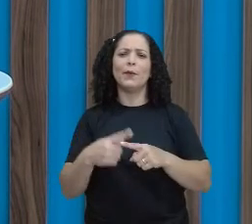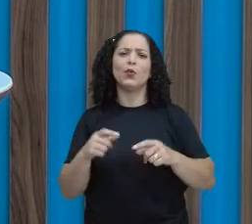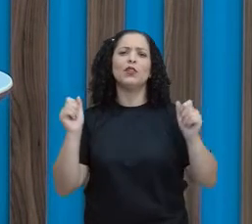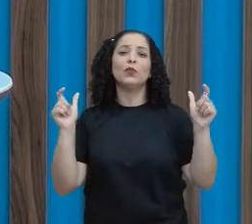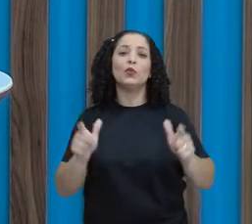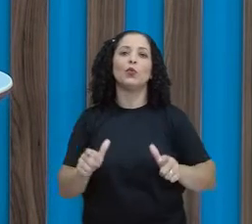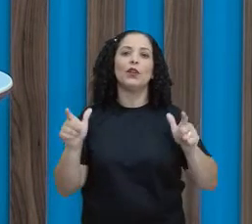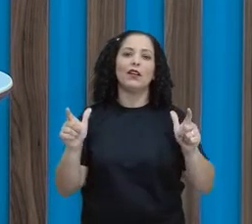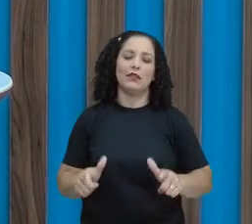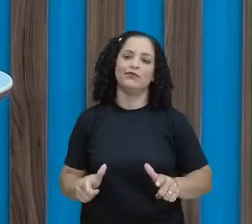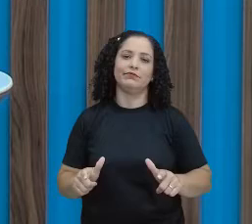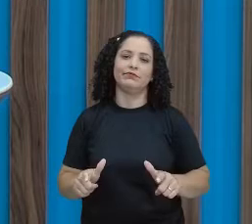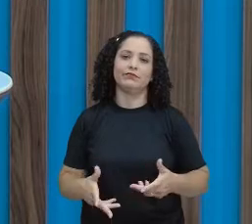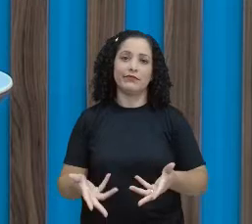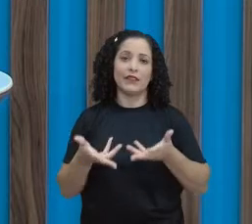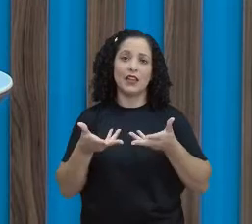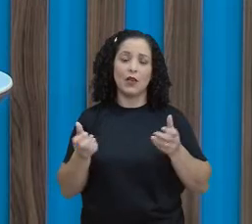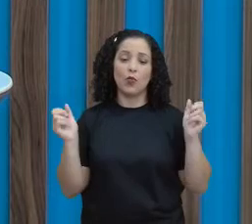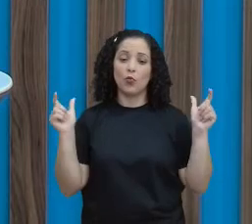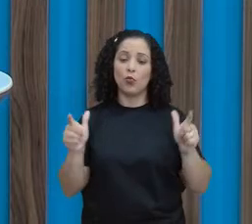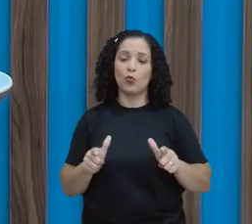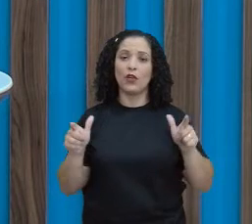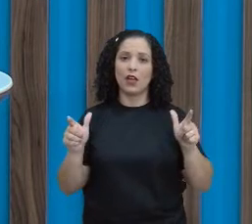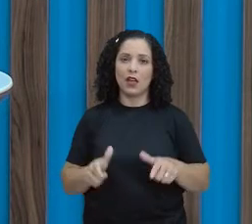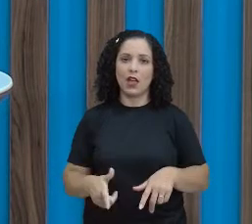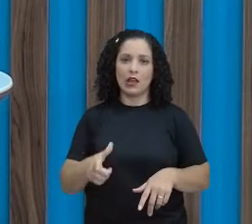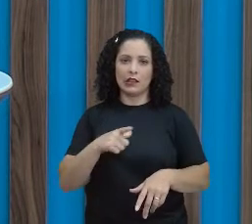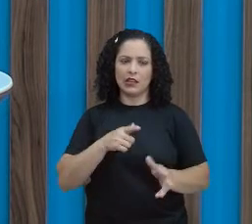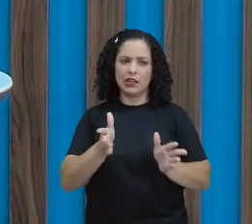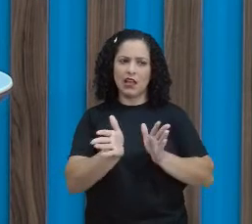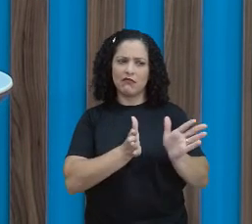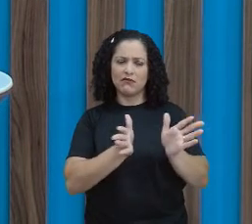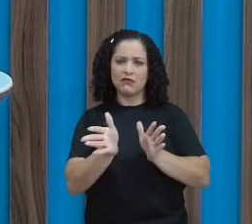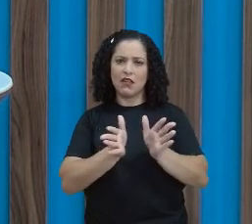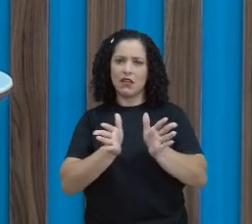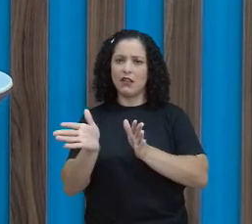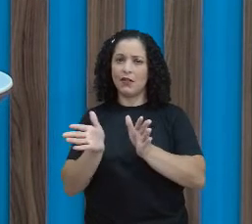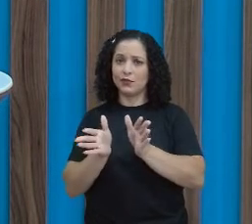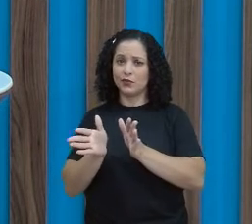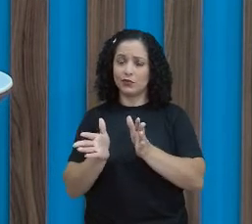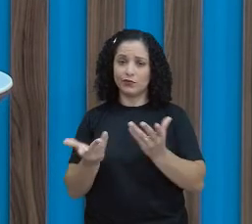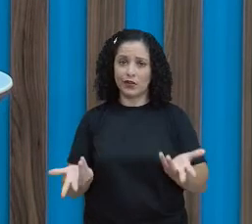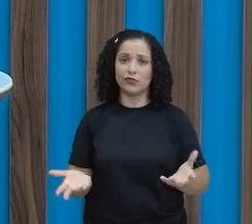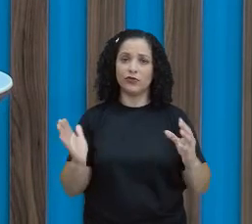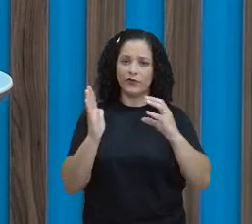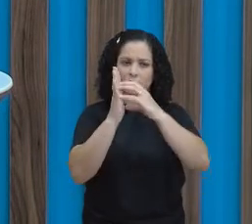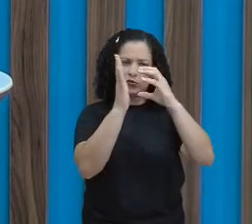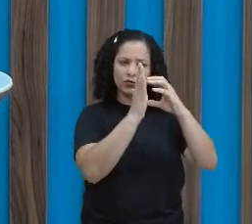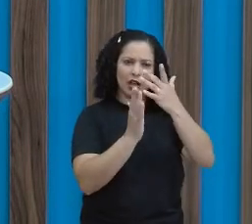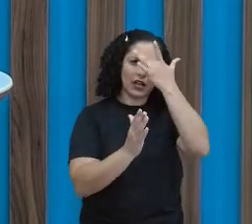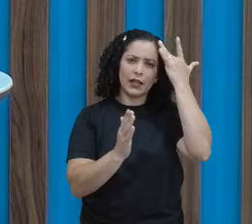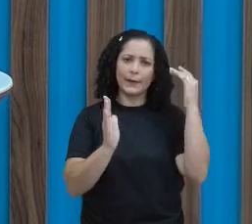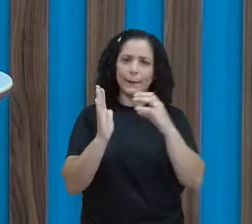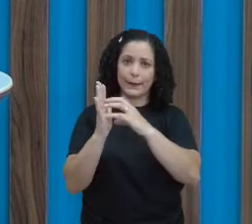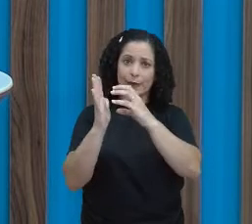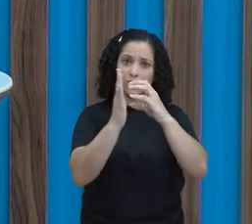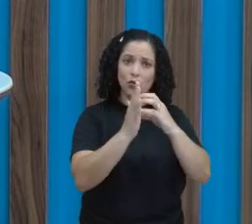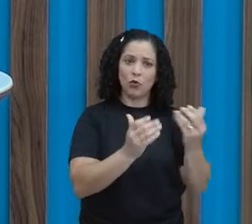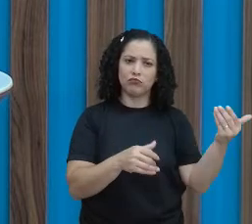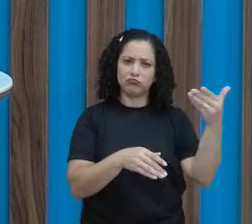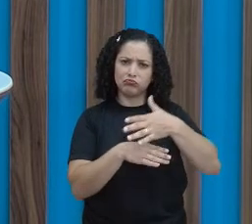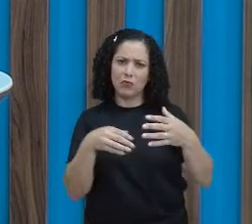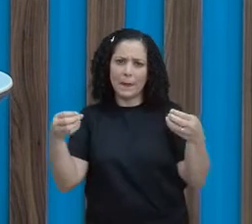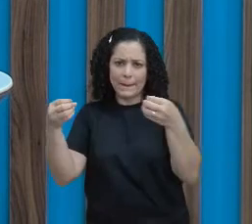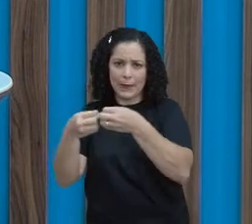Eles preferem fazer um local onde tenha acesso, onde os funcionários tenham acesso e que morem bem, que não seja